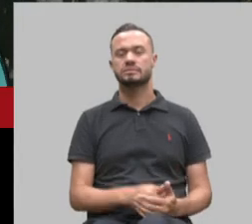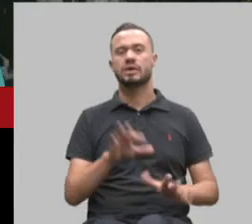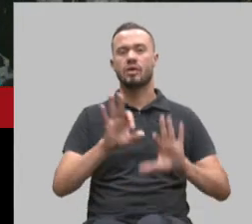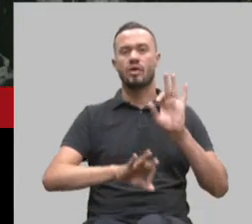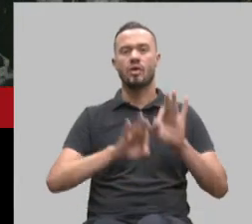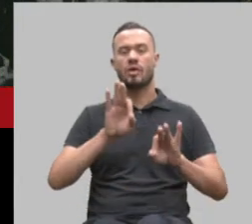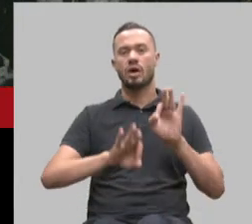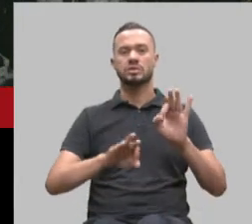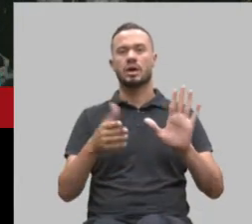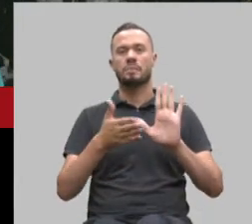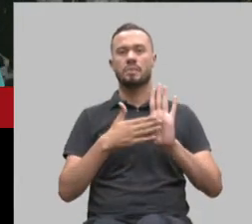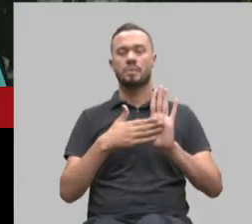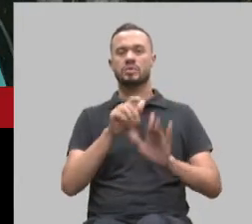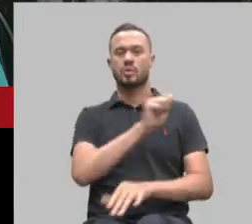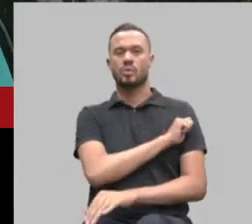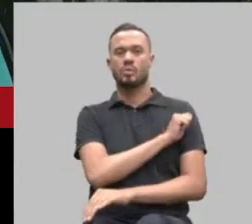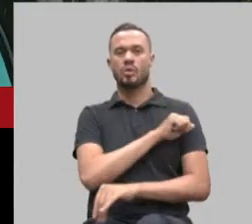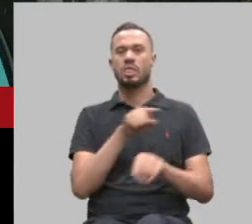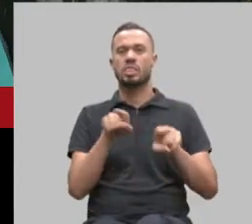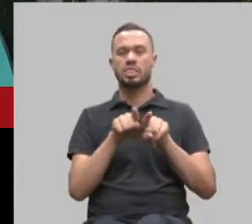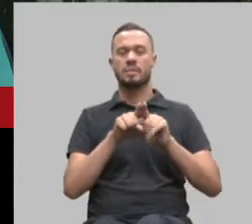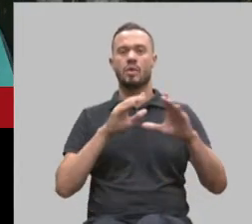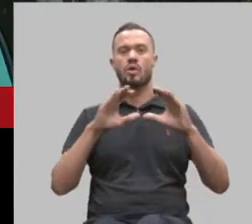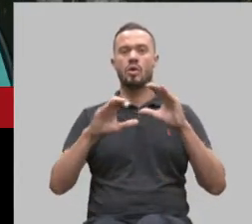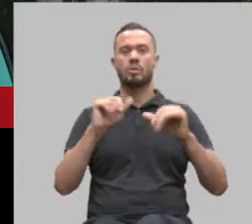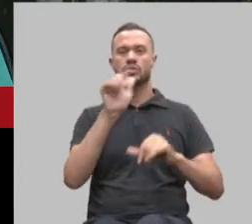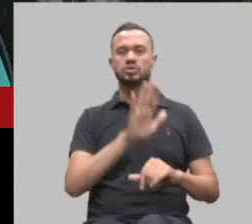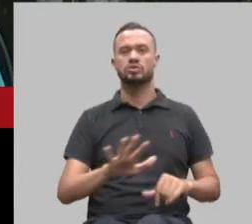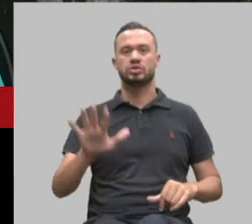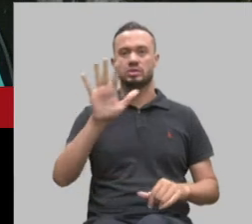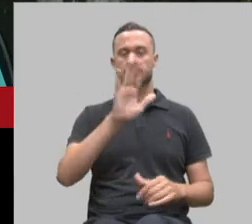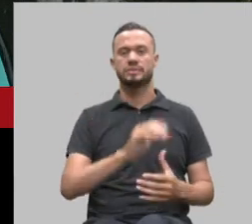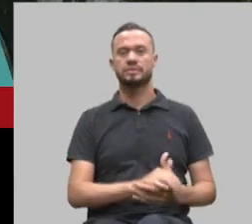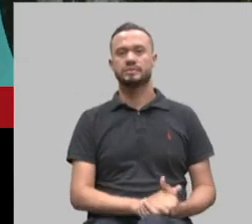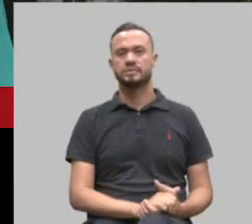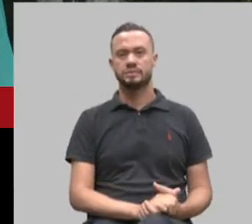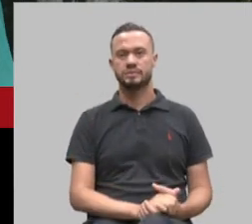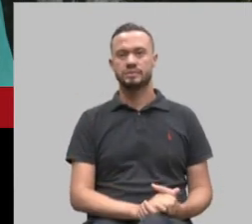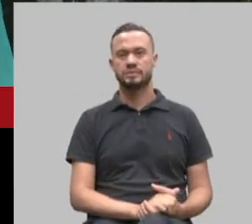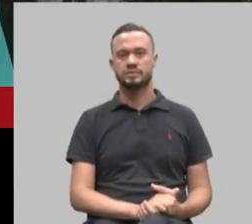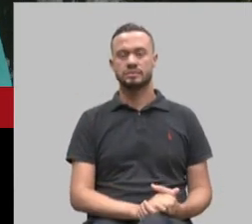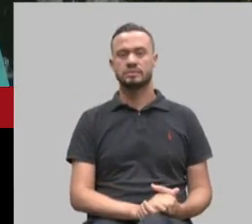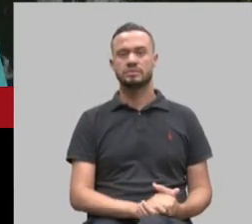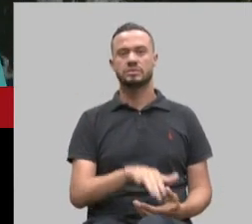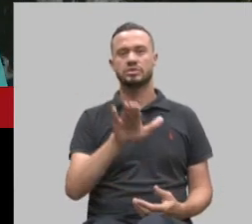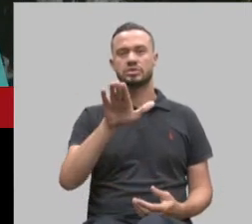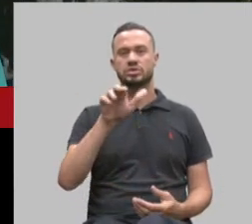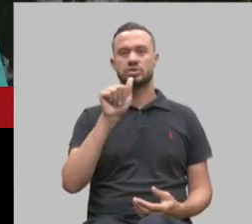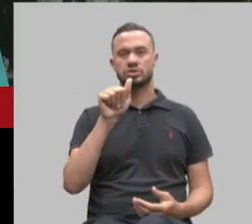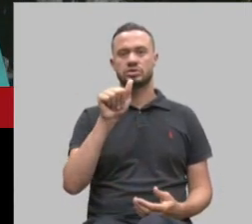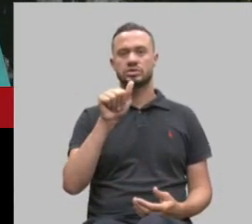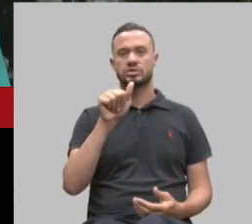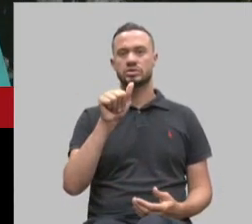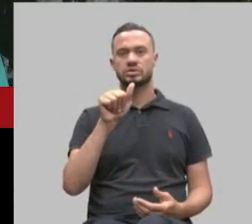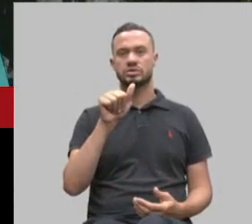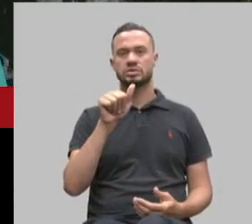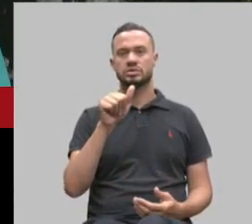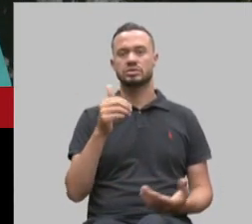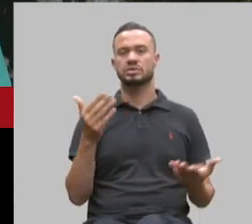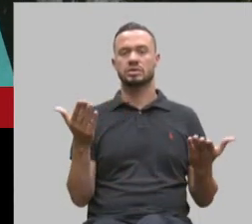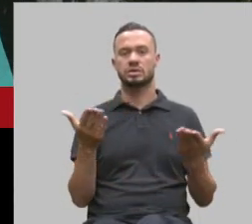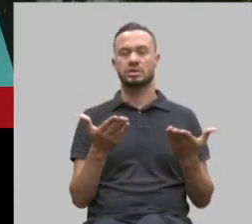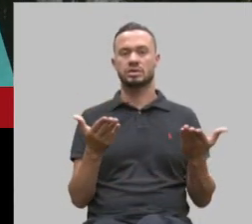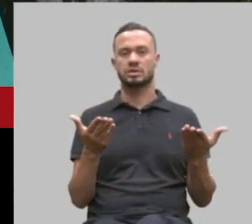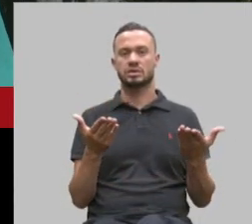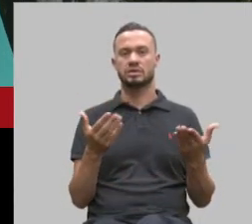propostos por alunos e um canal de comunicação geral Chamamos para orador